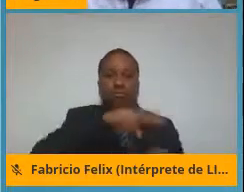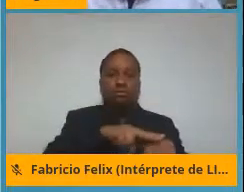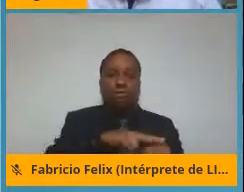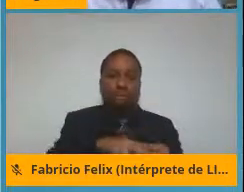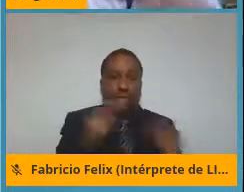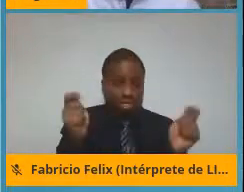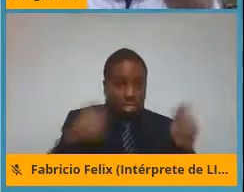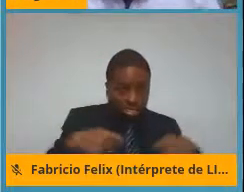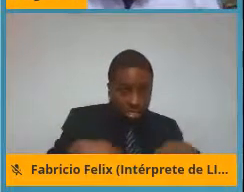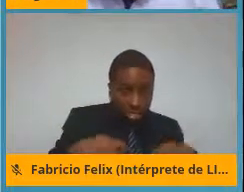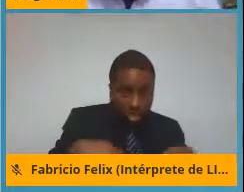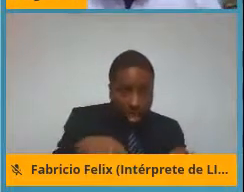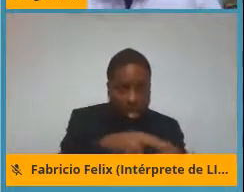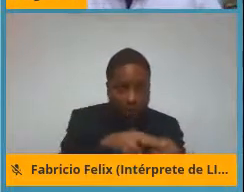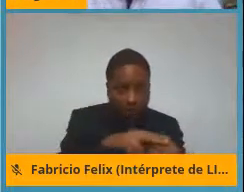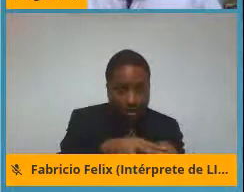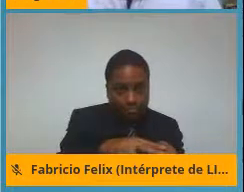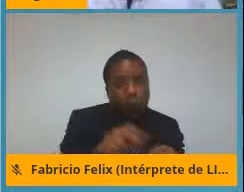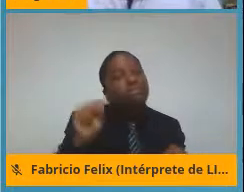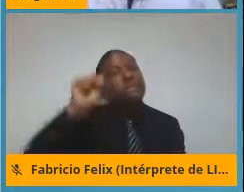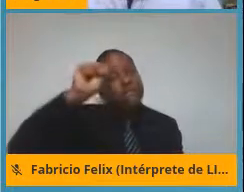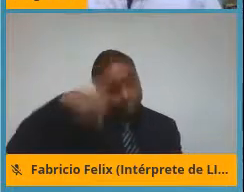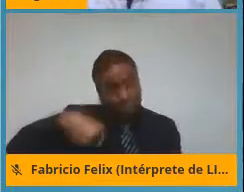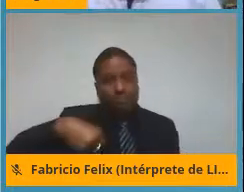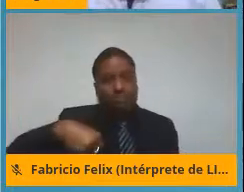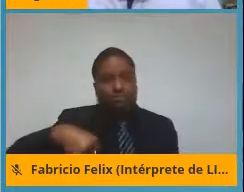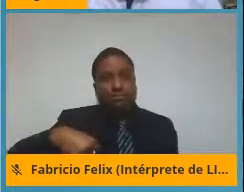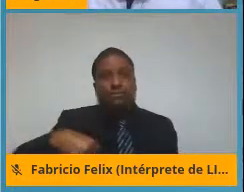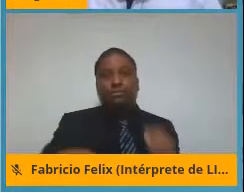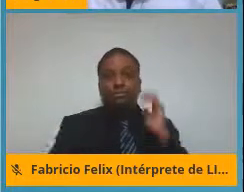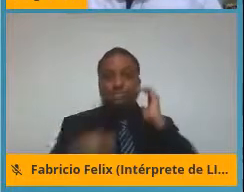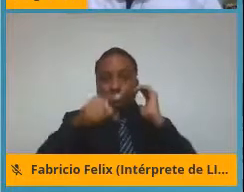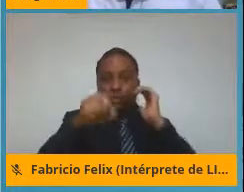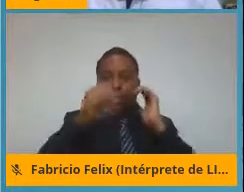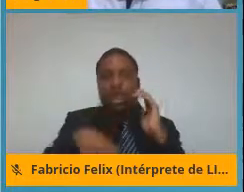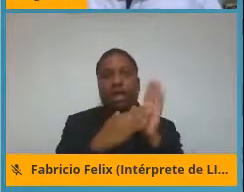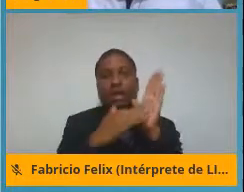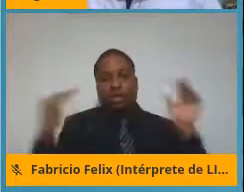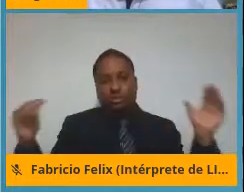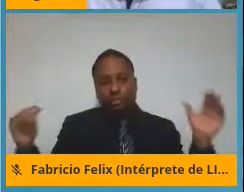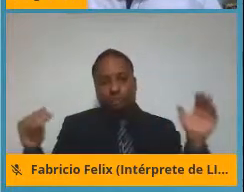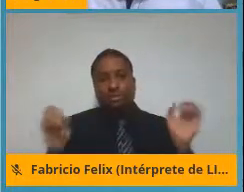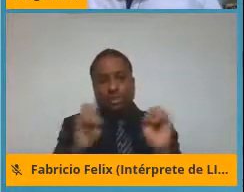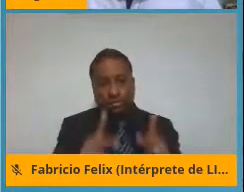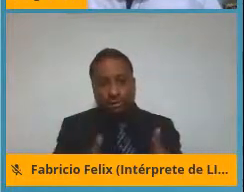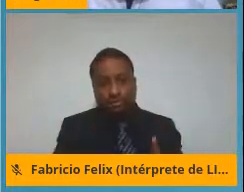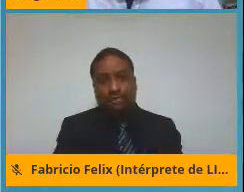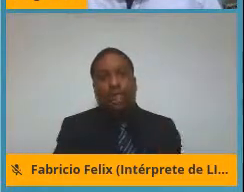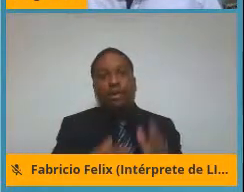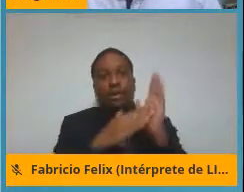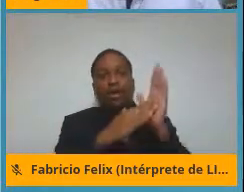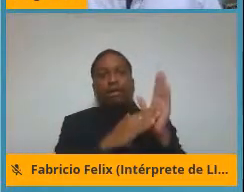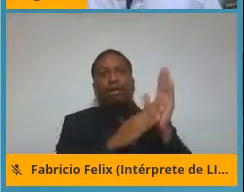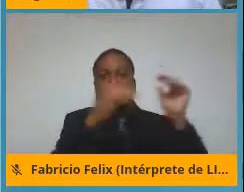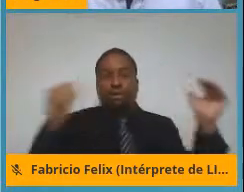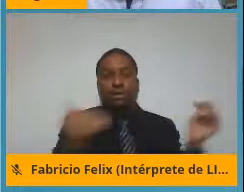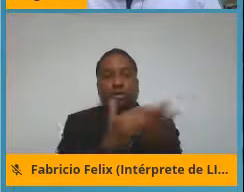possível, chegar na zona verde? Sim. Esse aqui é o caso da Espanha, certo? A Espanha começou aqui em